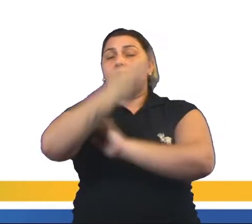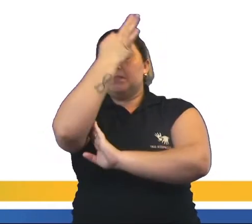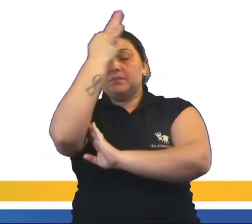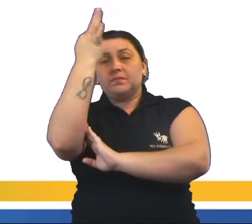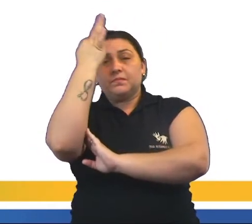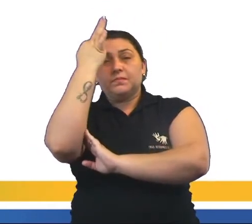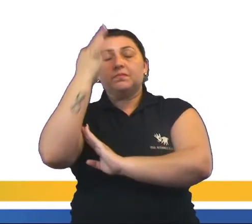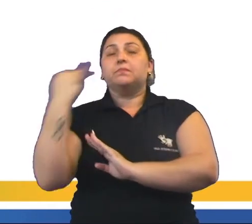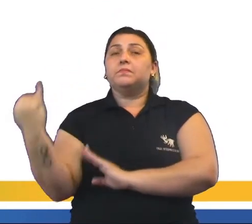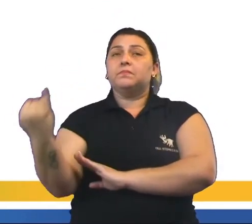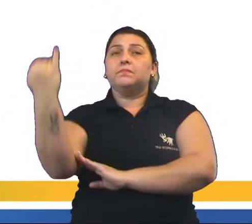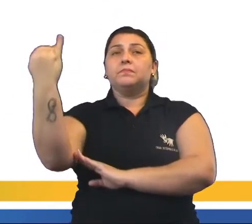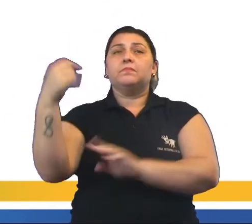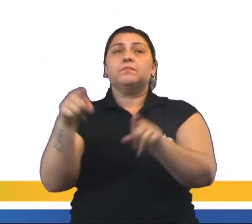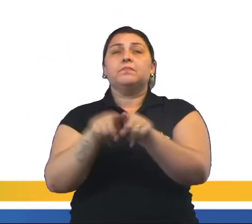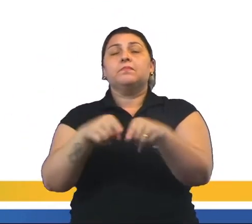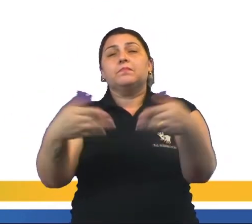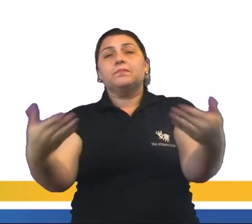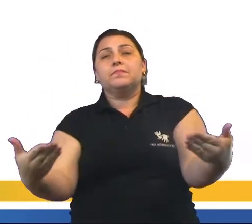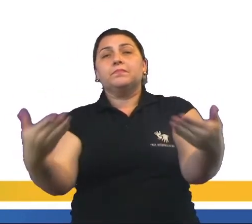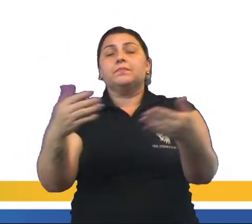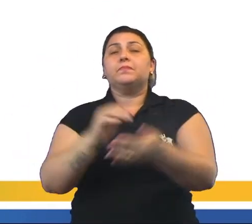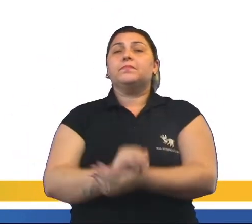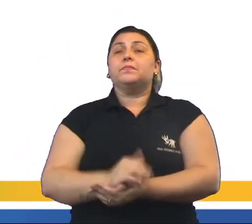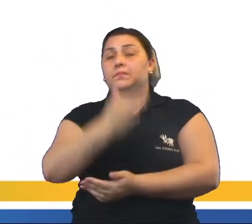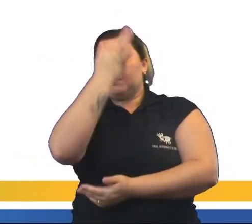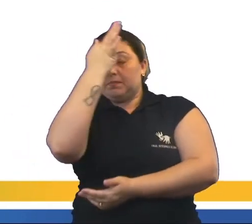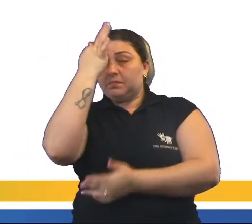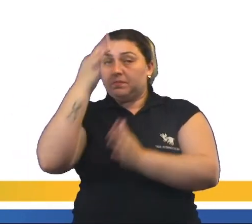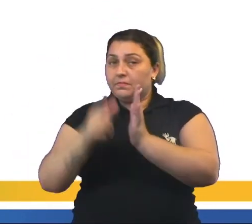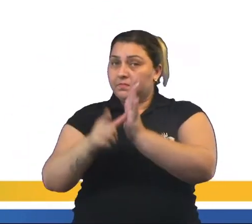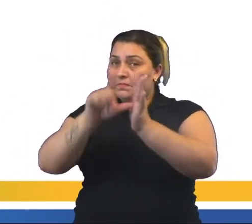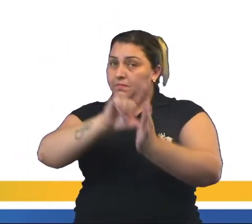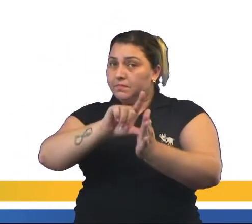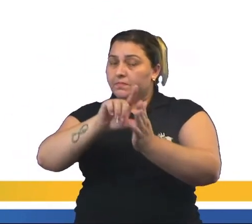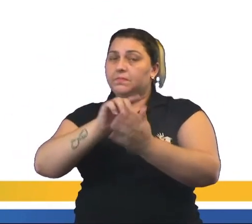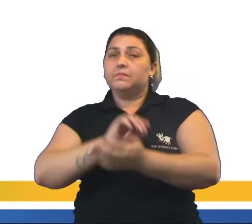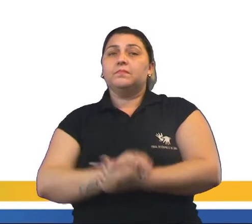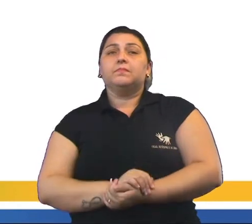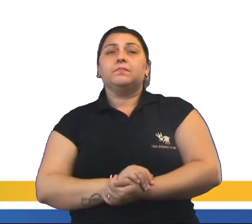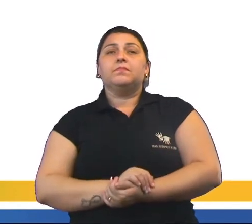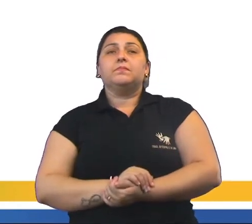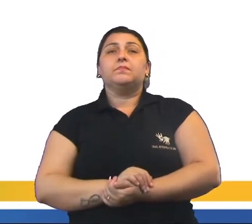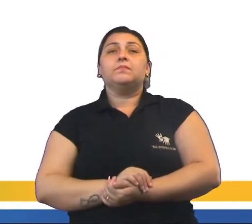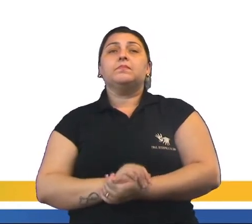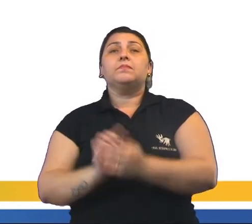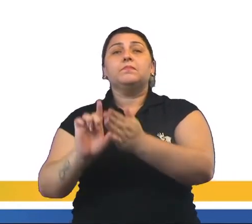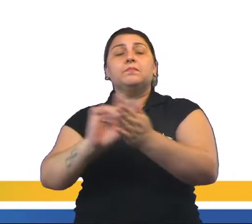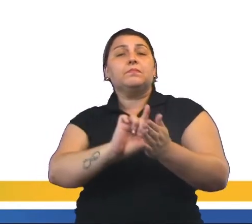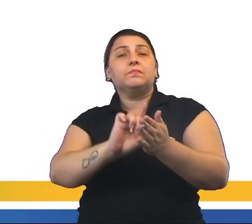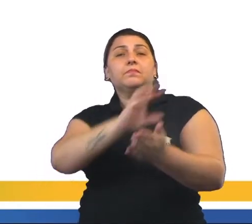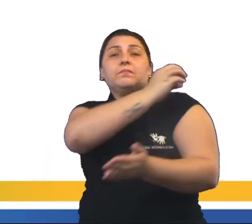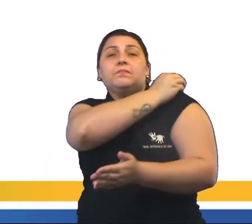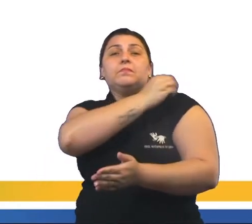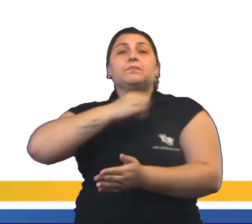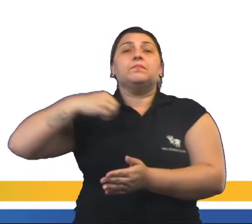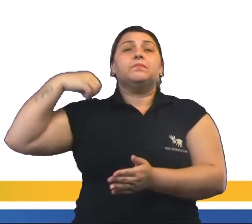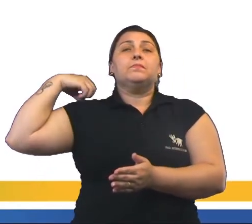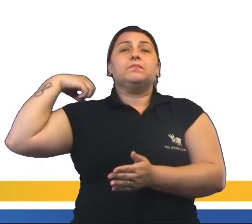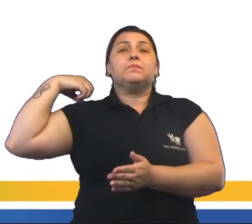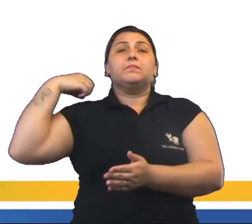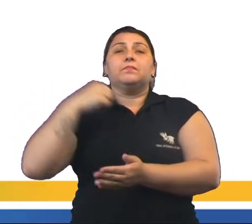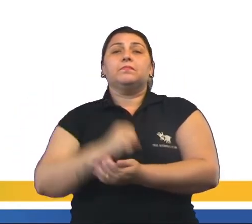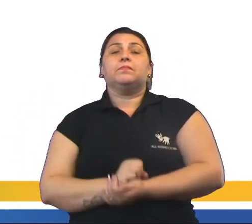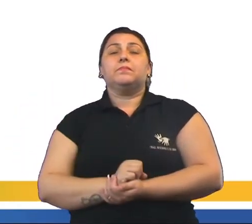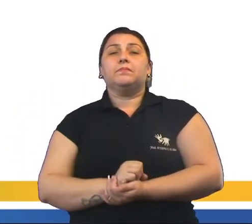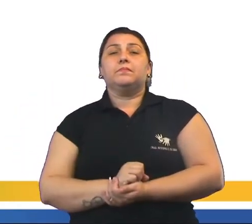foi bastante importante, tanto é que os filósofos antes dele, né, eles são chamados de pré-socráticos.